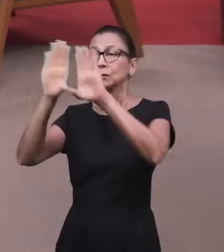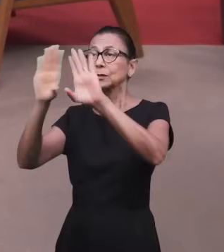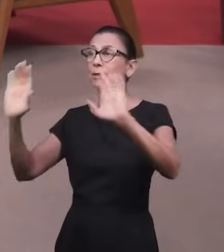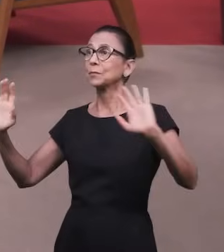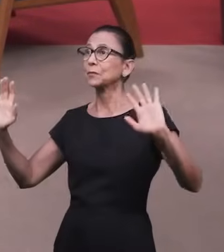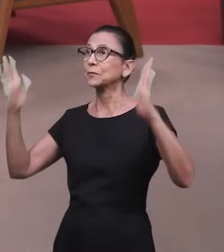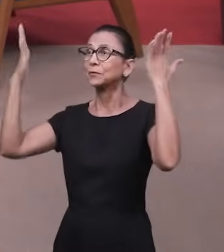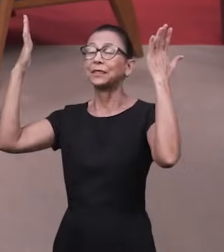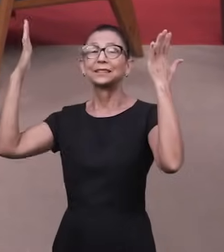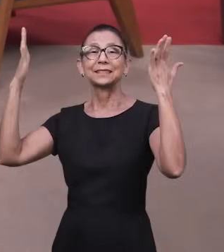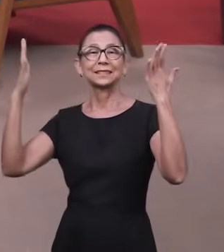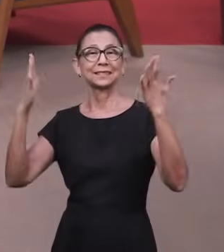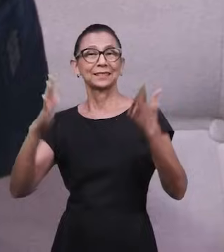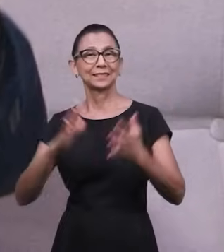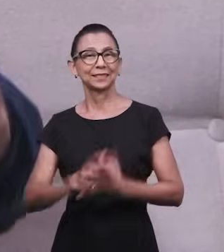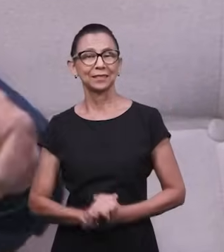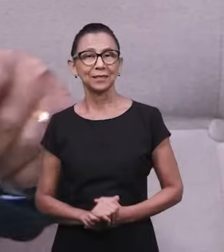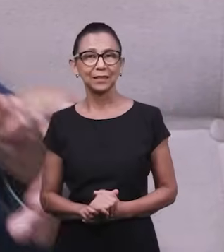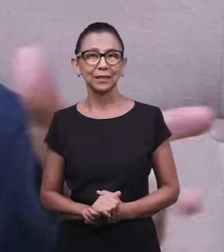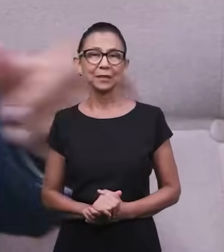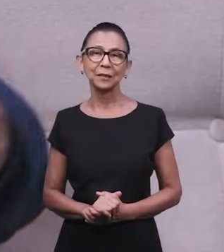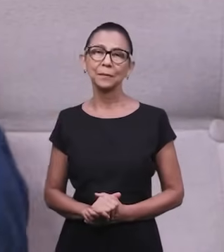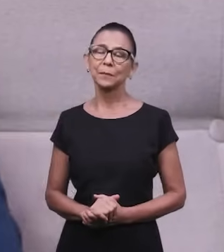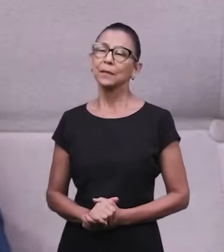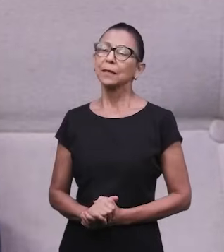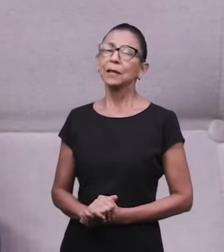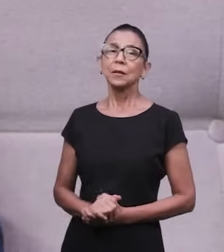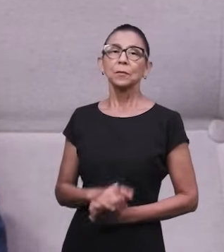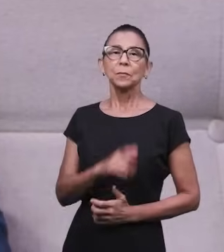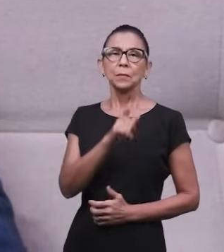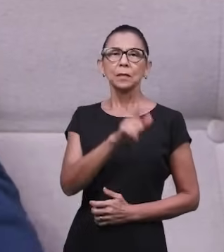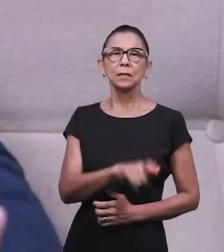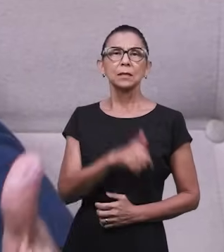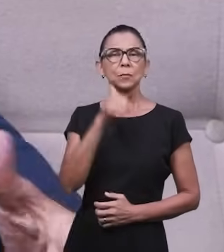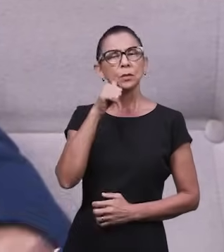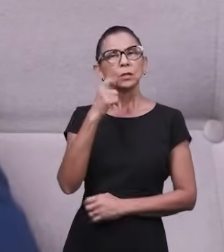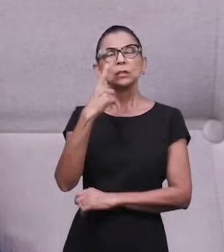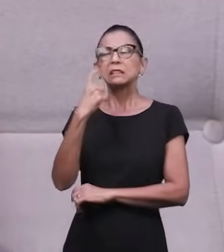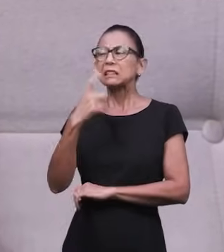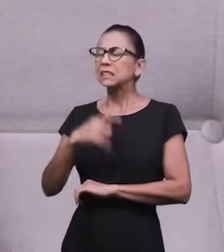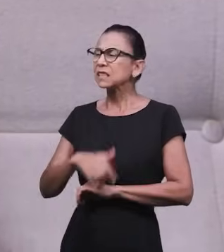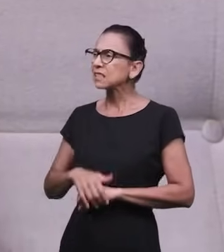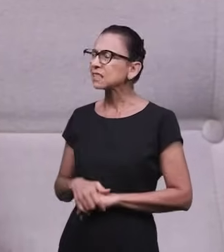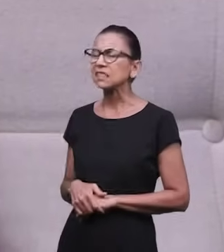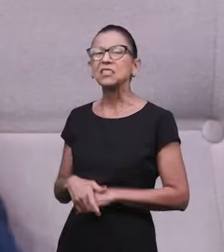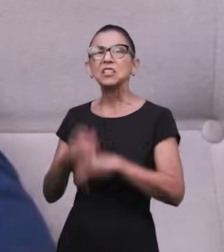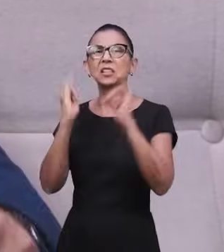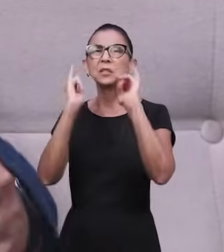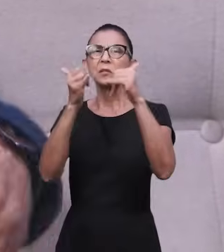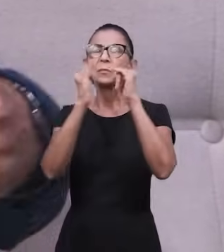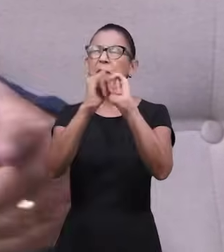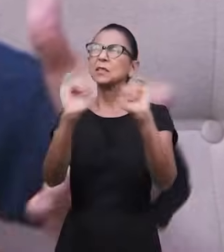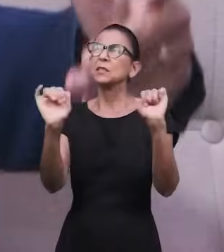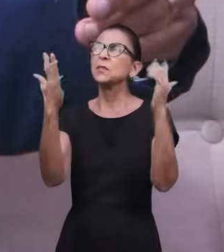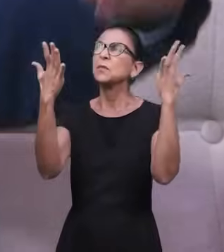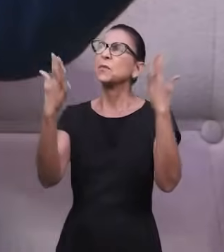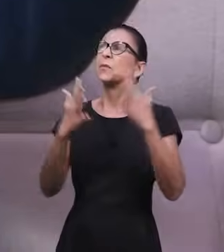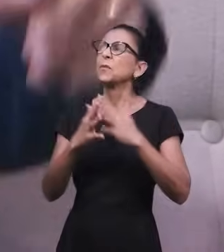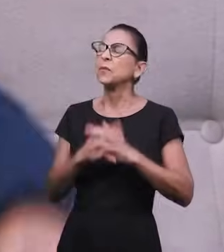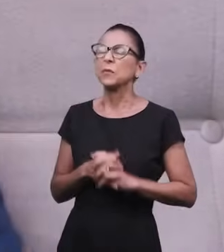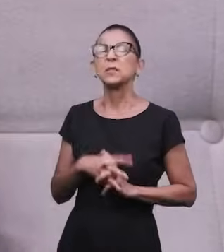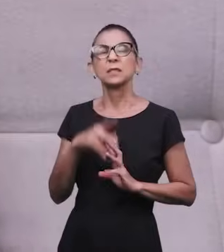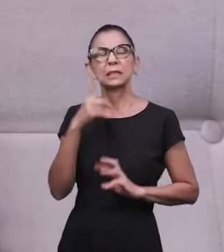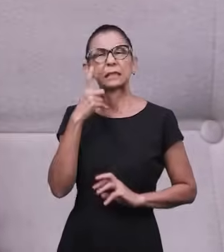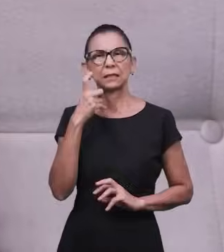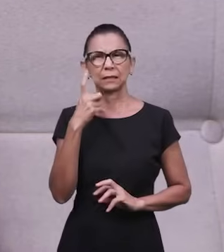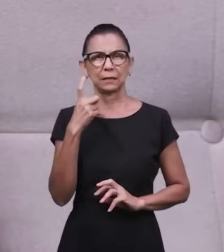nesses detalhes. Uhum. Mas chamou a atenção da pessoa. Por que esse nome, Trombetas e Festas? Me chamou muita